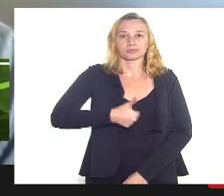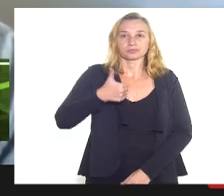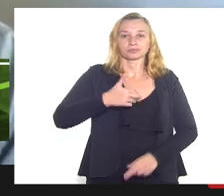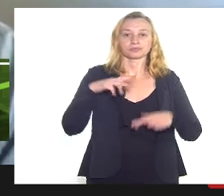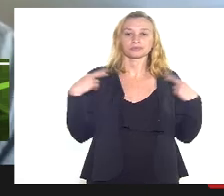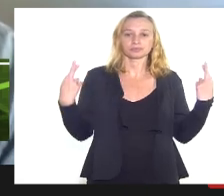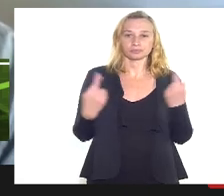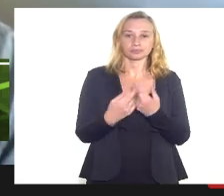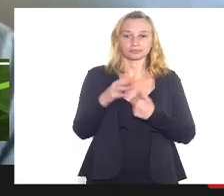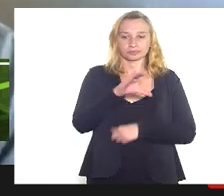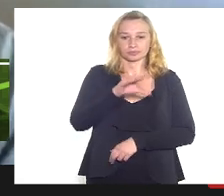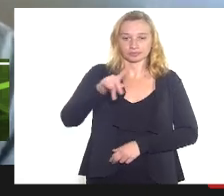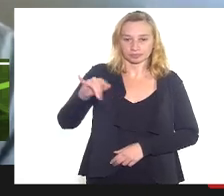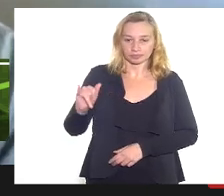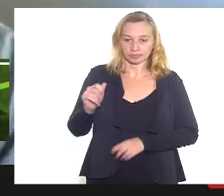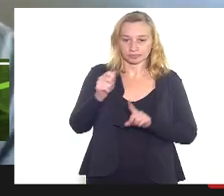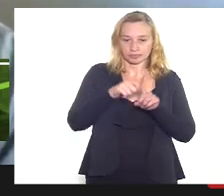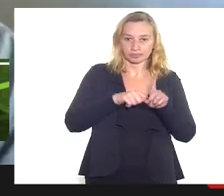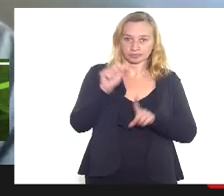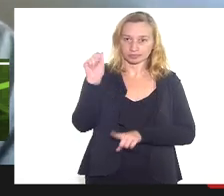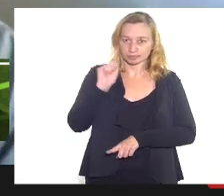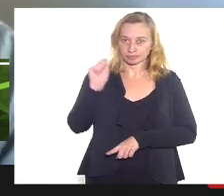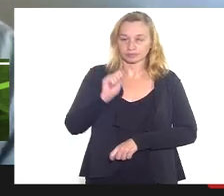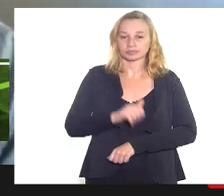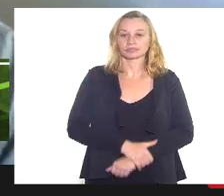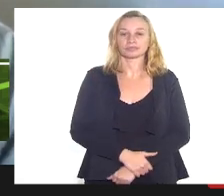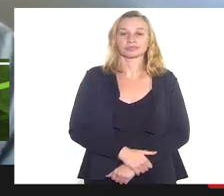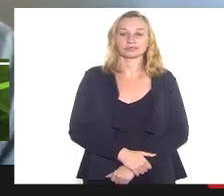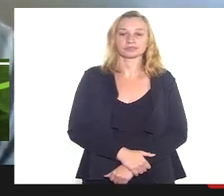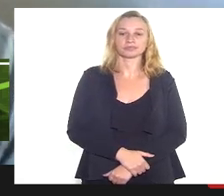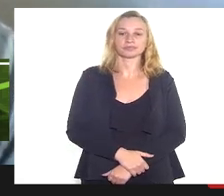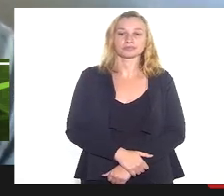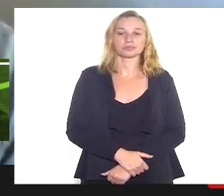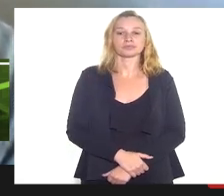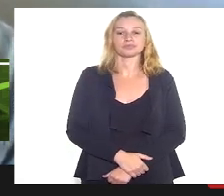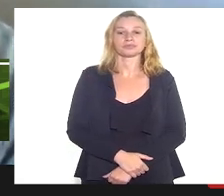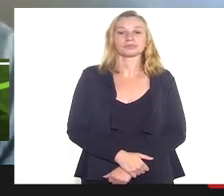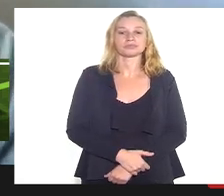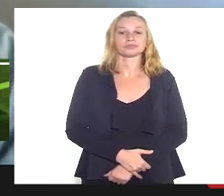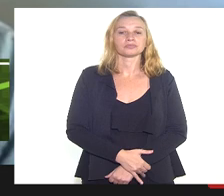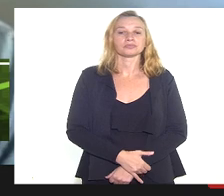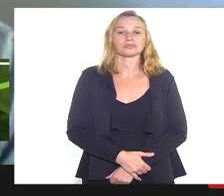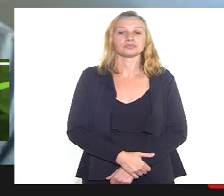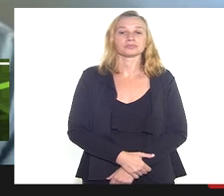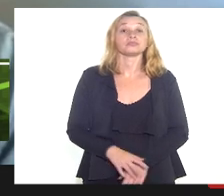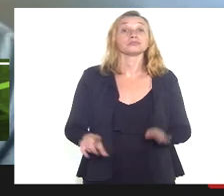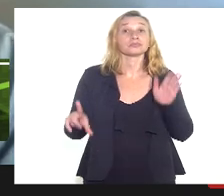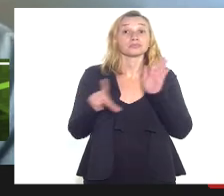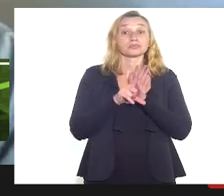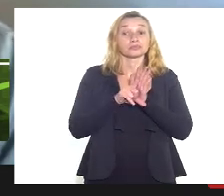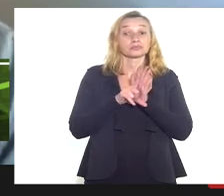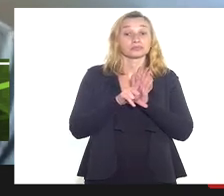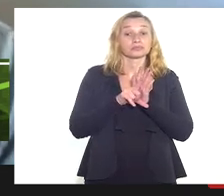da CPI no mês de agosto seja sobre a Lei